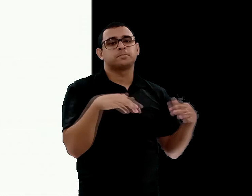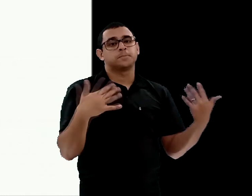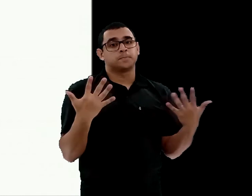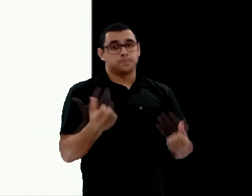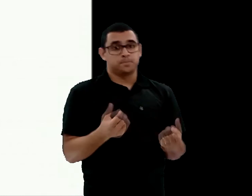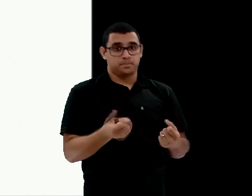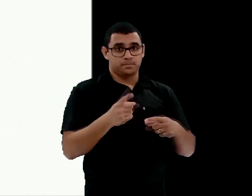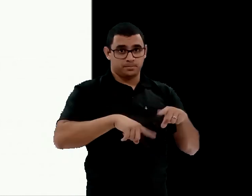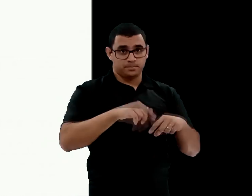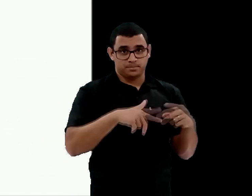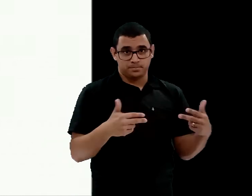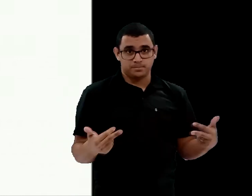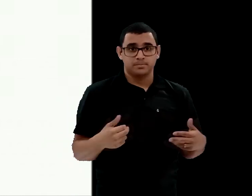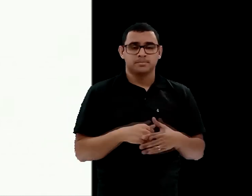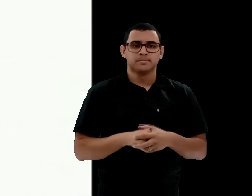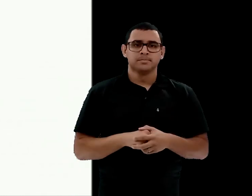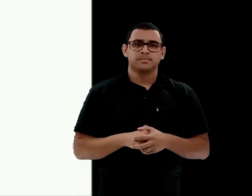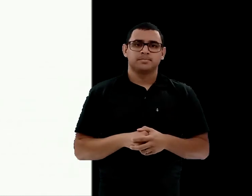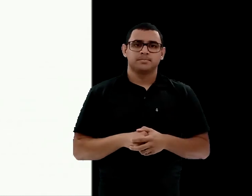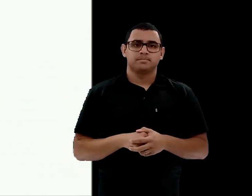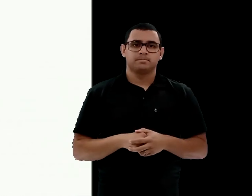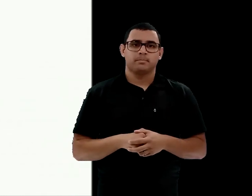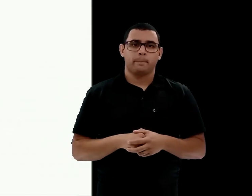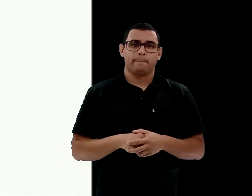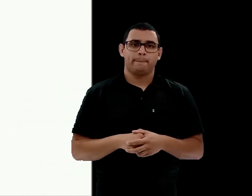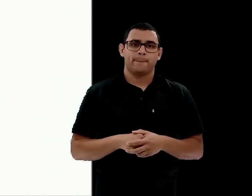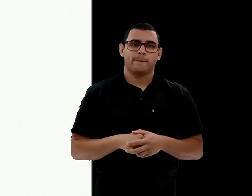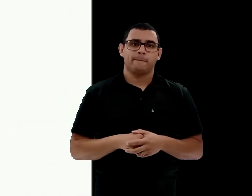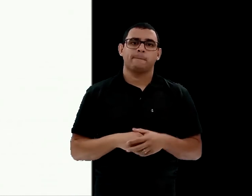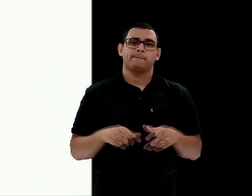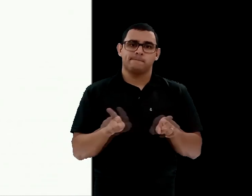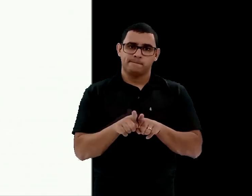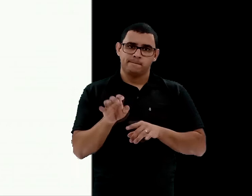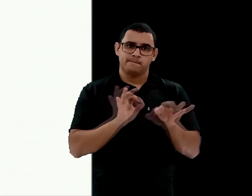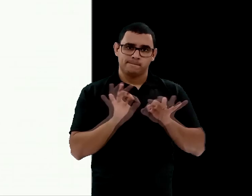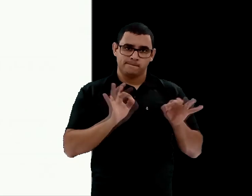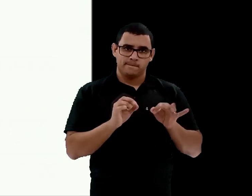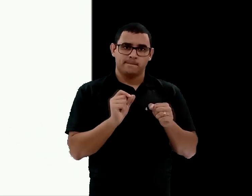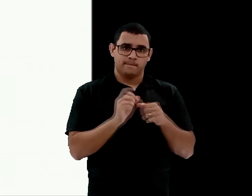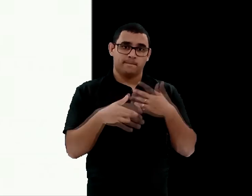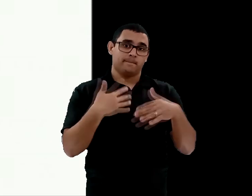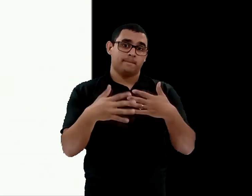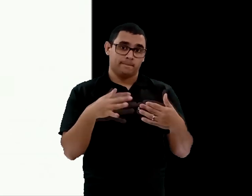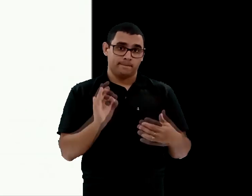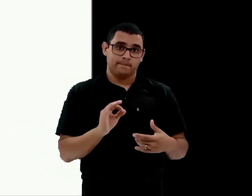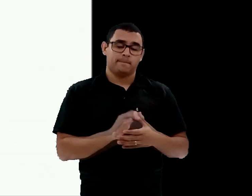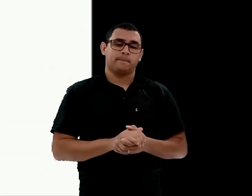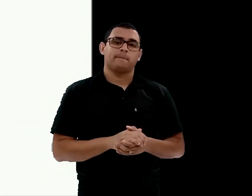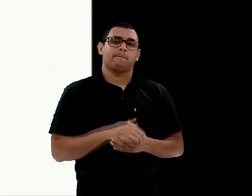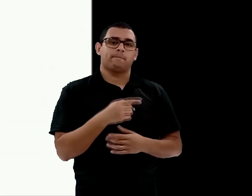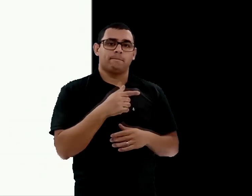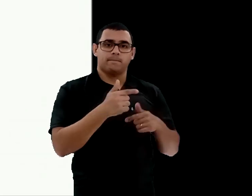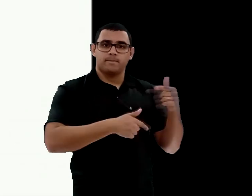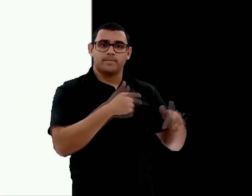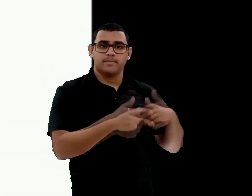então adotaram esse produto, que iremos falar um pouco mais dele mais adiante.